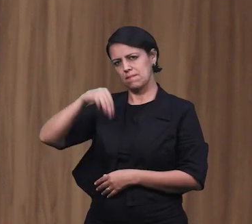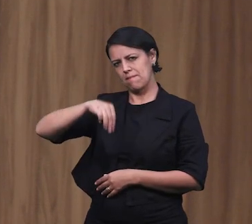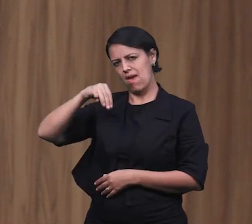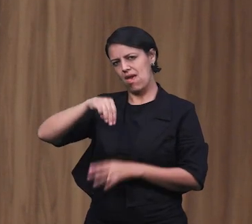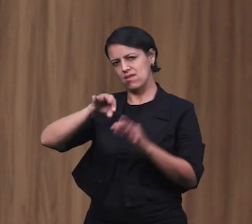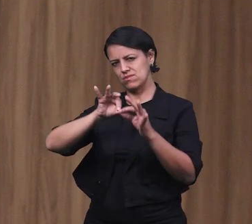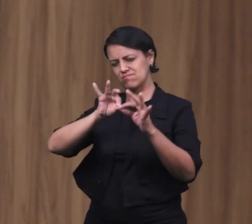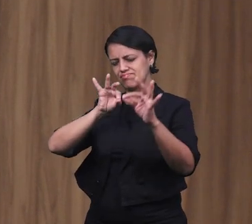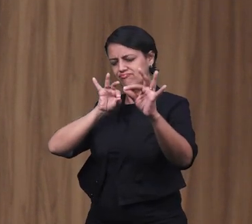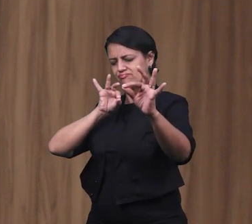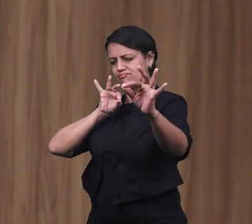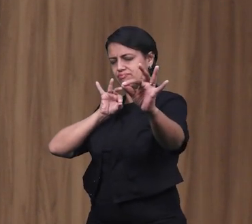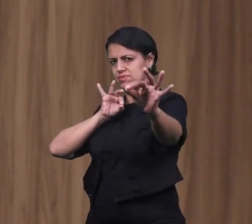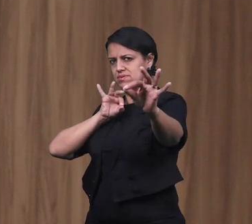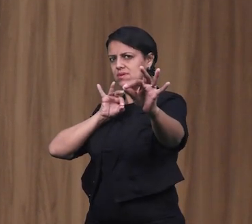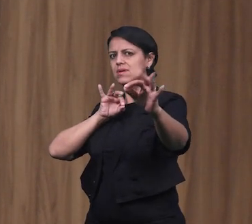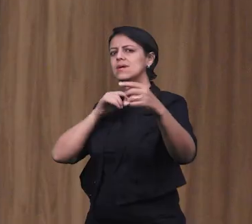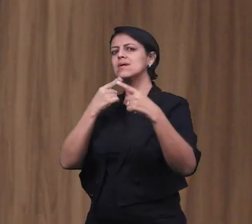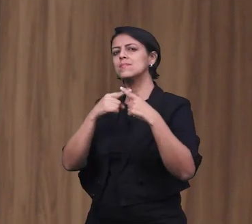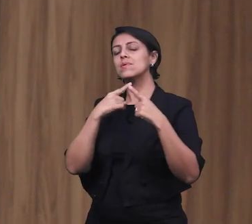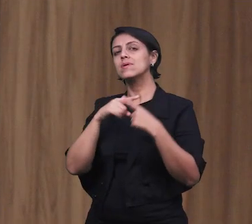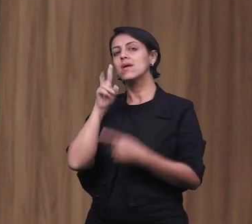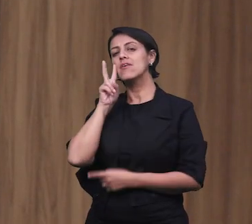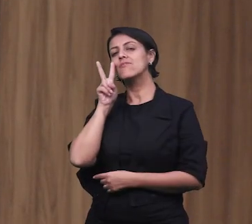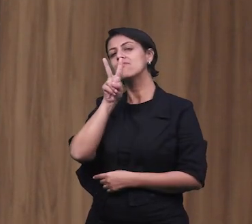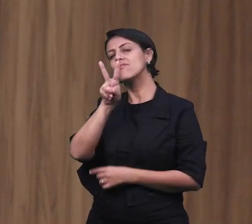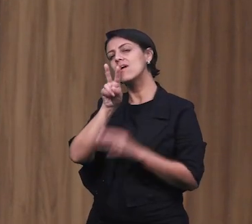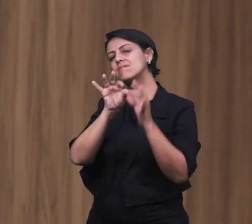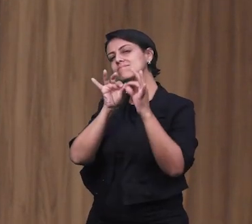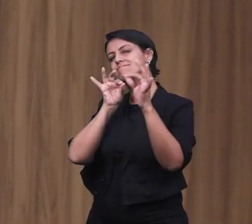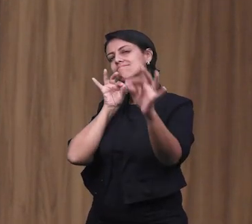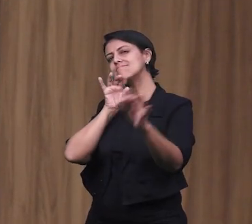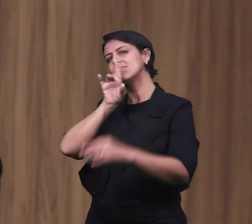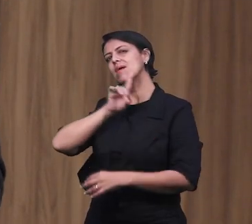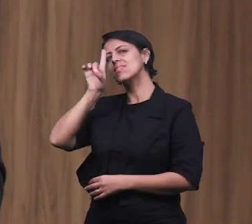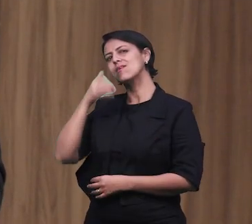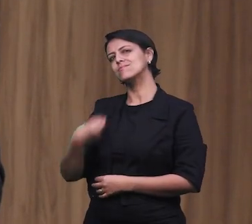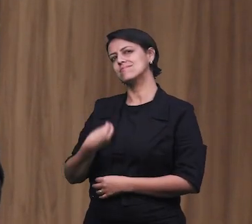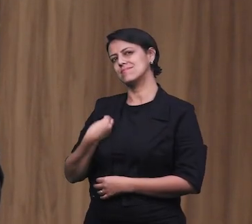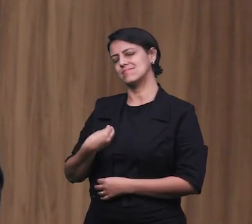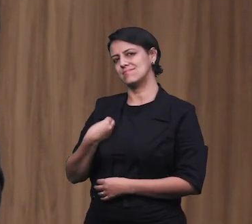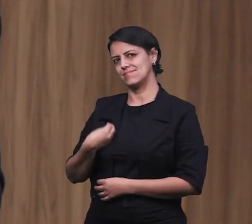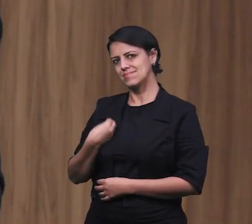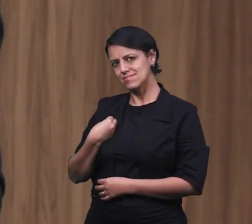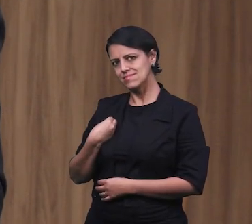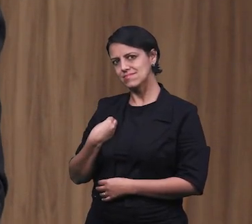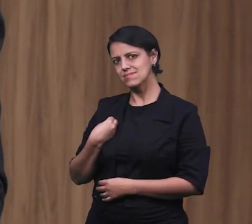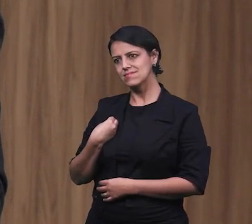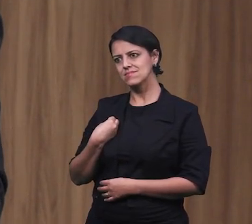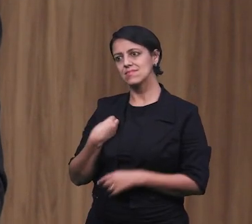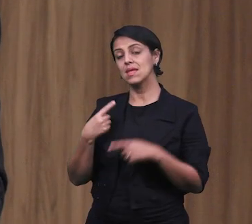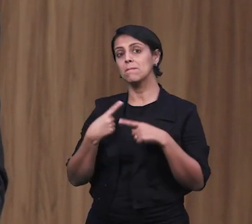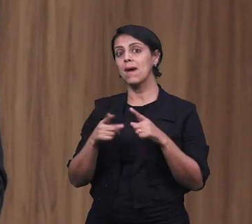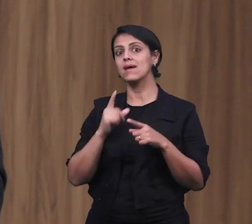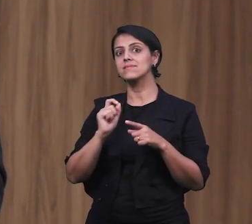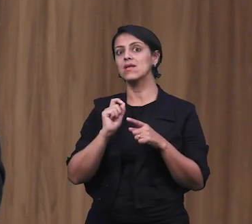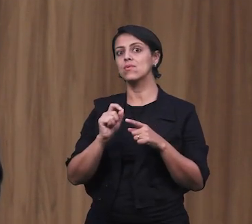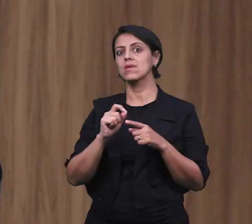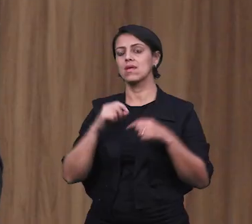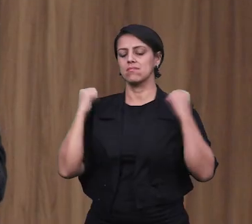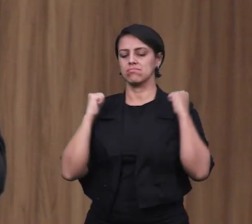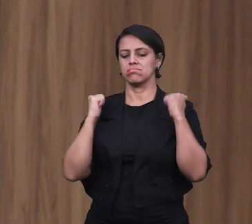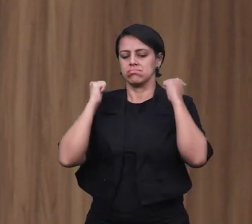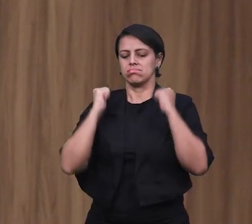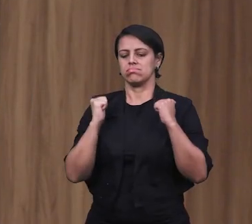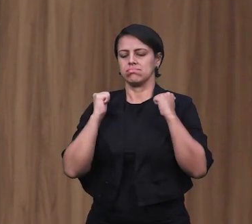você ficava distante assim para você avistar. A presença de Deus está indo. Mas ela passou no meio de todo o arraial. Ela foi